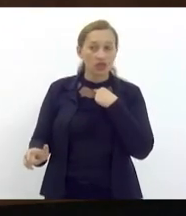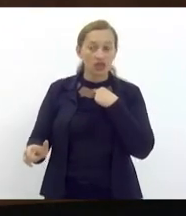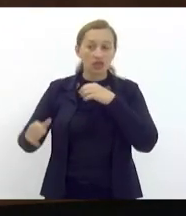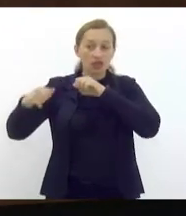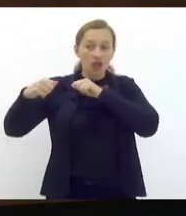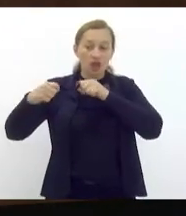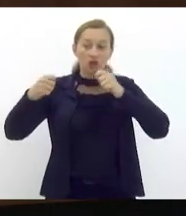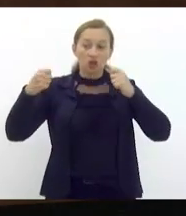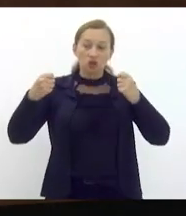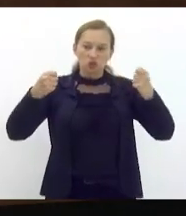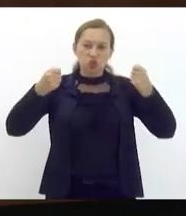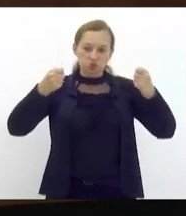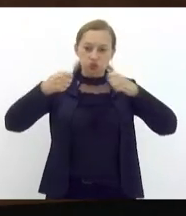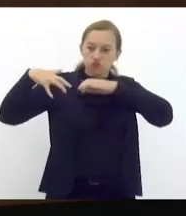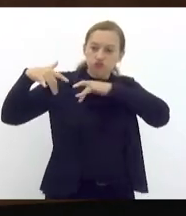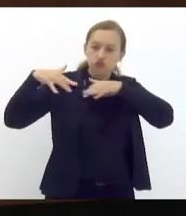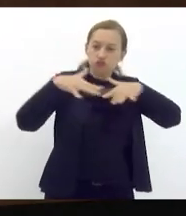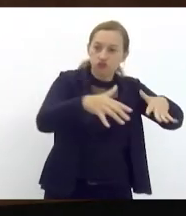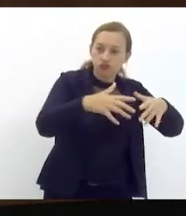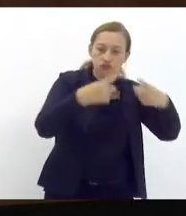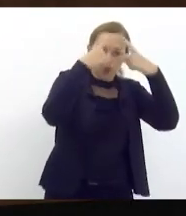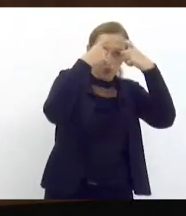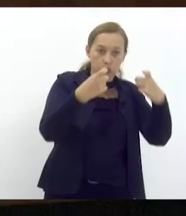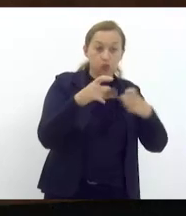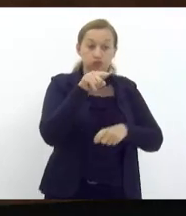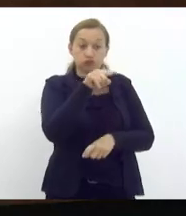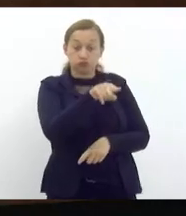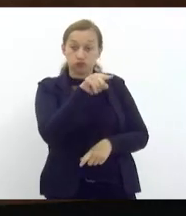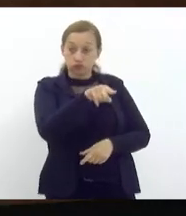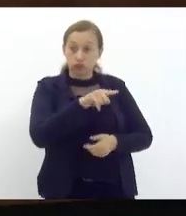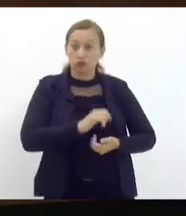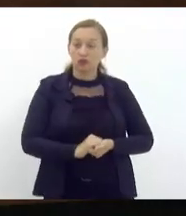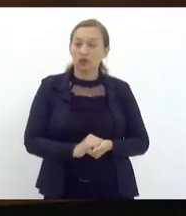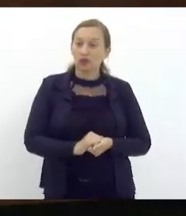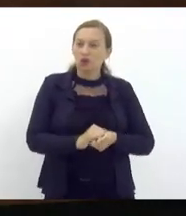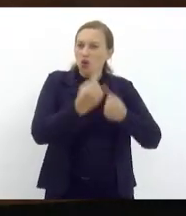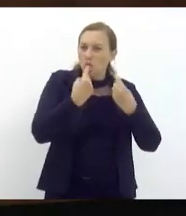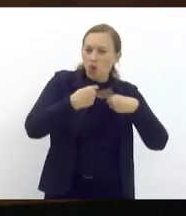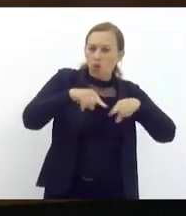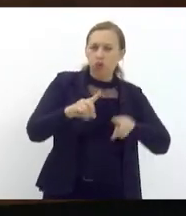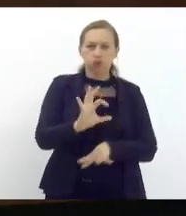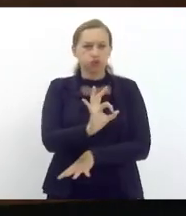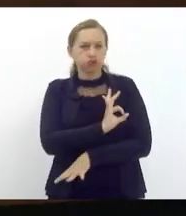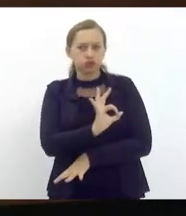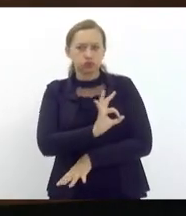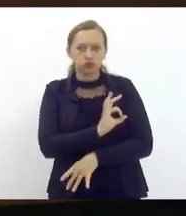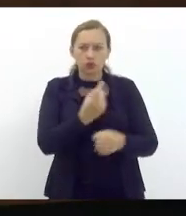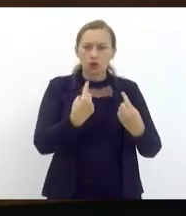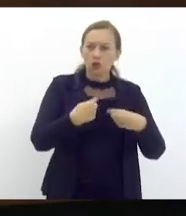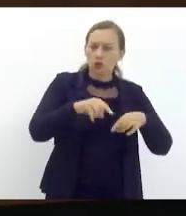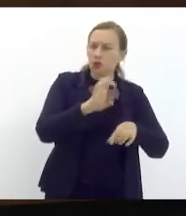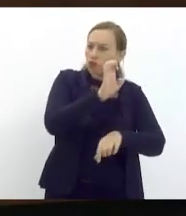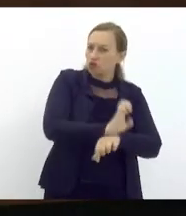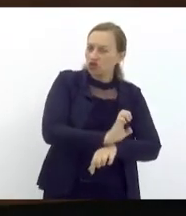manifestação violenta daquela atacando policiais atacando o estado cercando